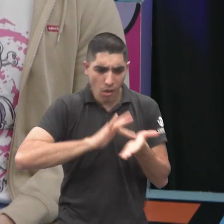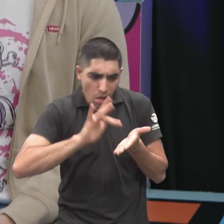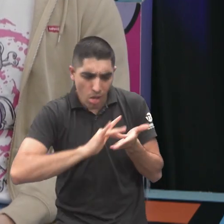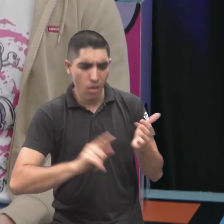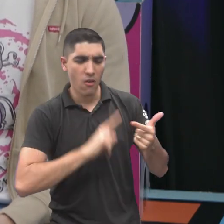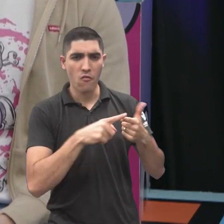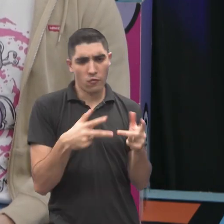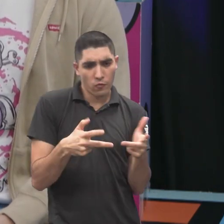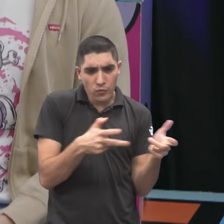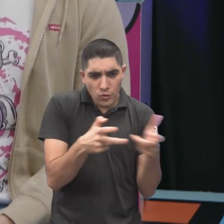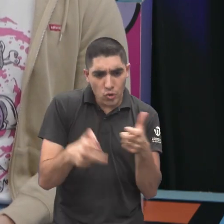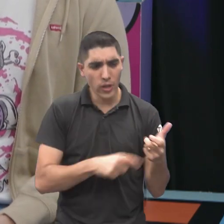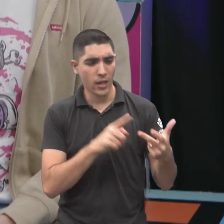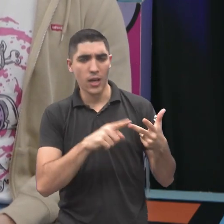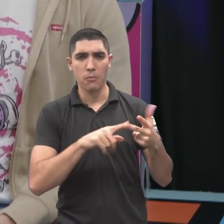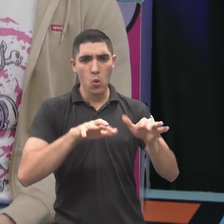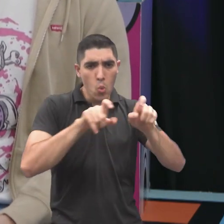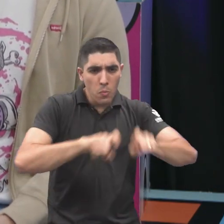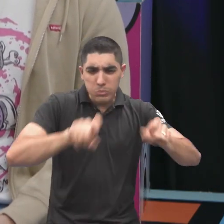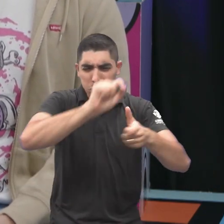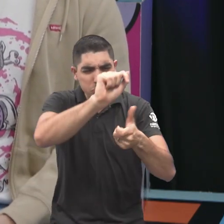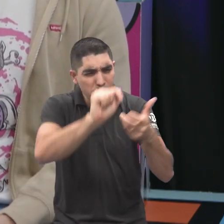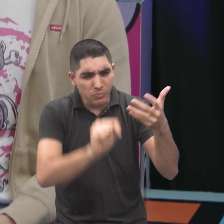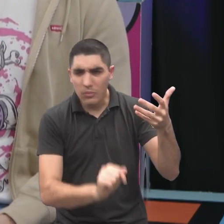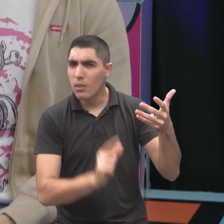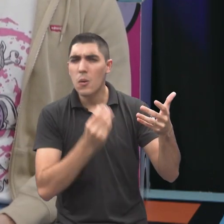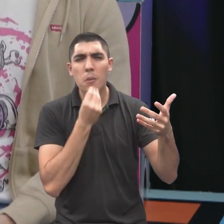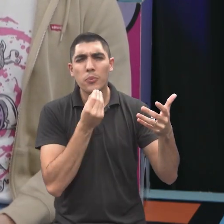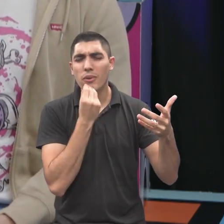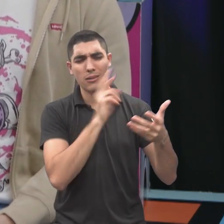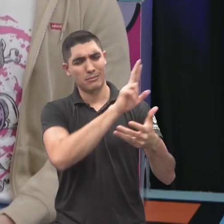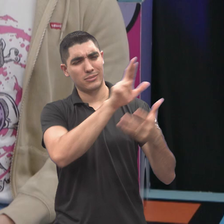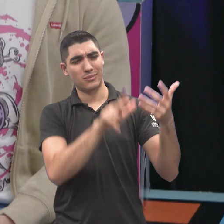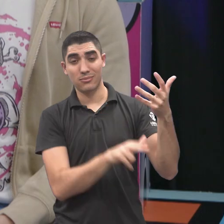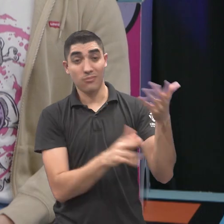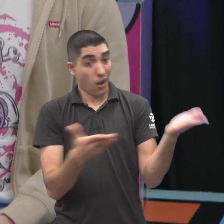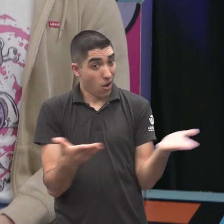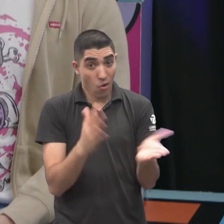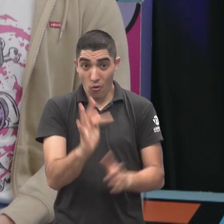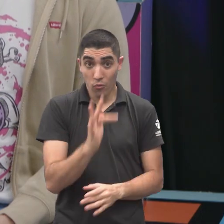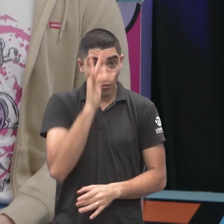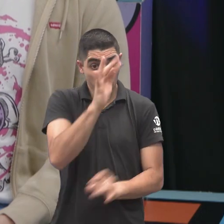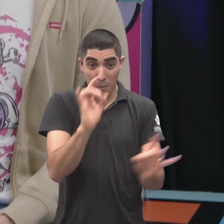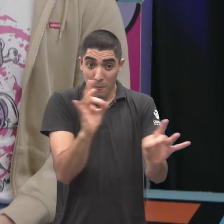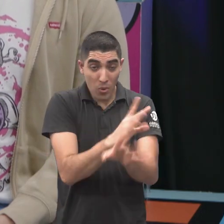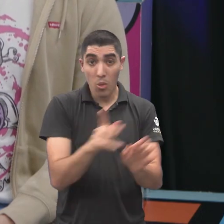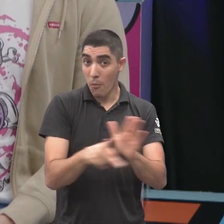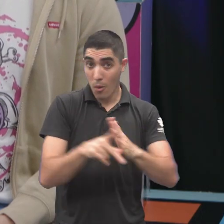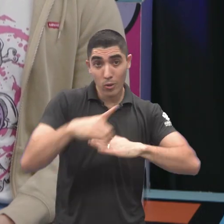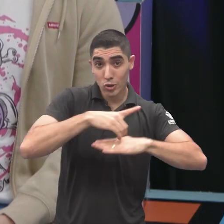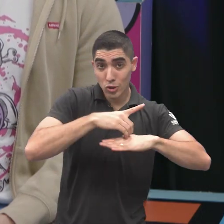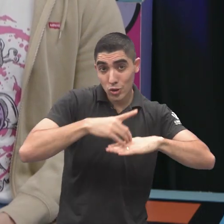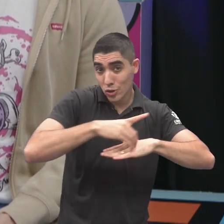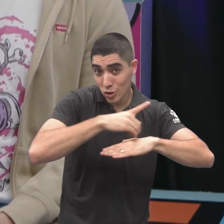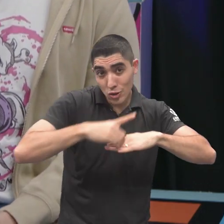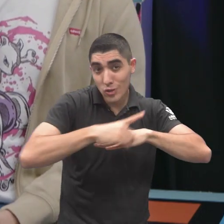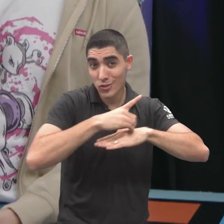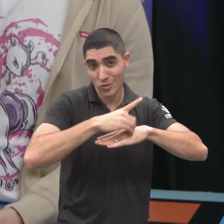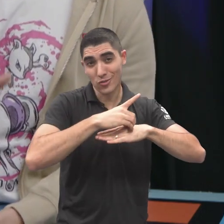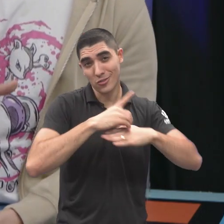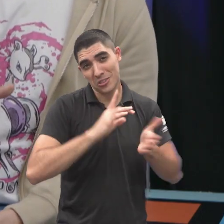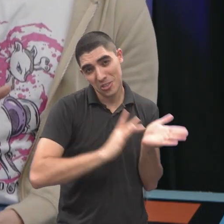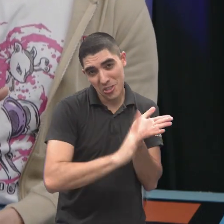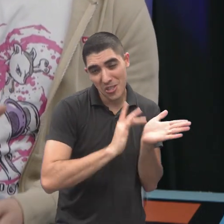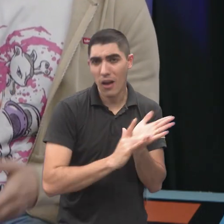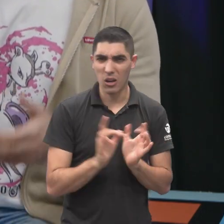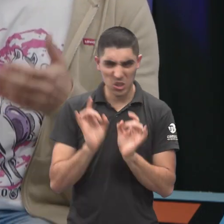algo super interativo e cheio de possibilidades. O futuro chegou e ele é digital. Será que é só digital? Ó, pra nos